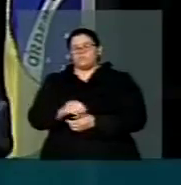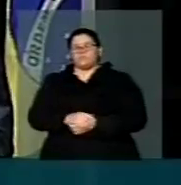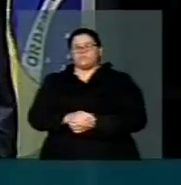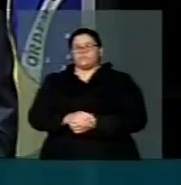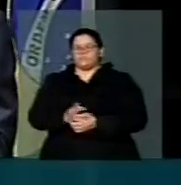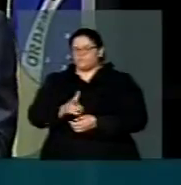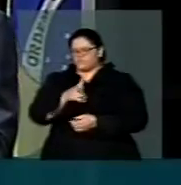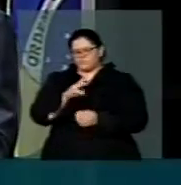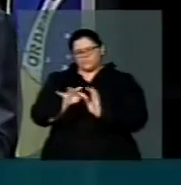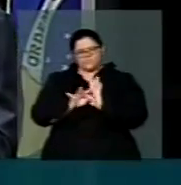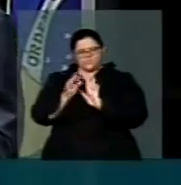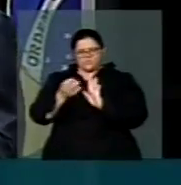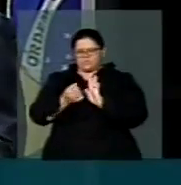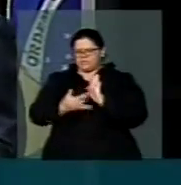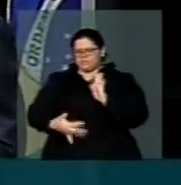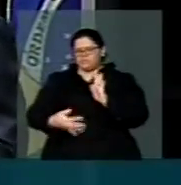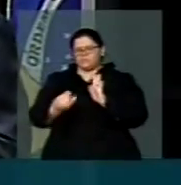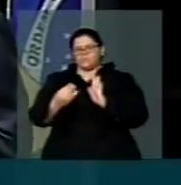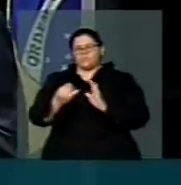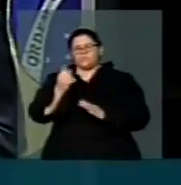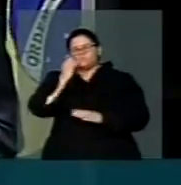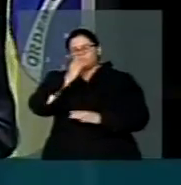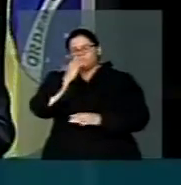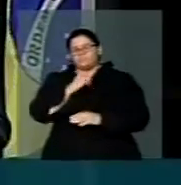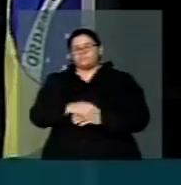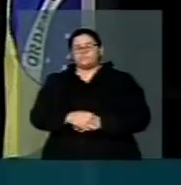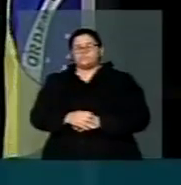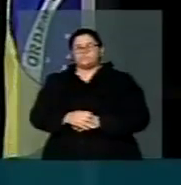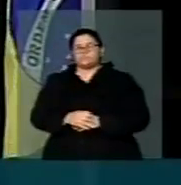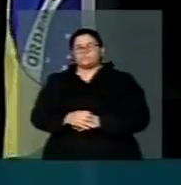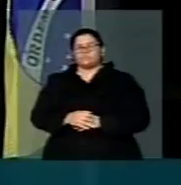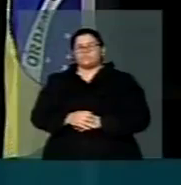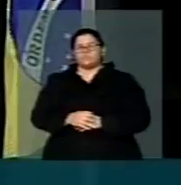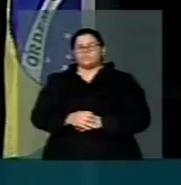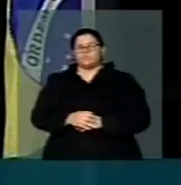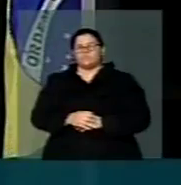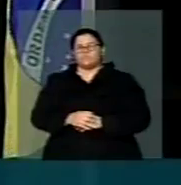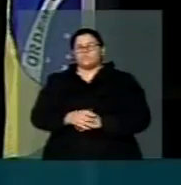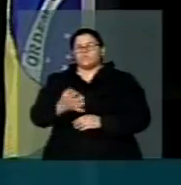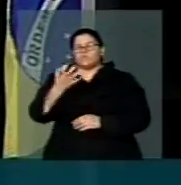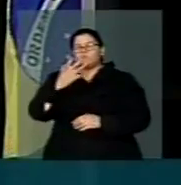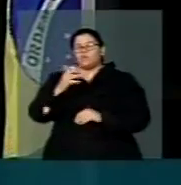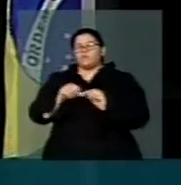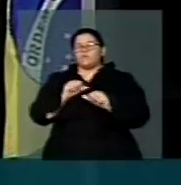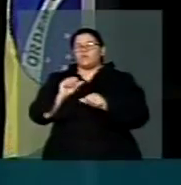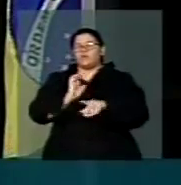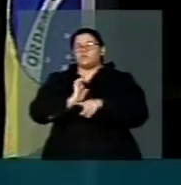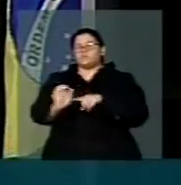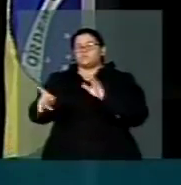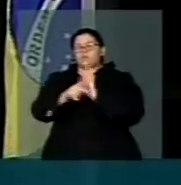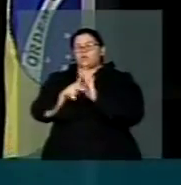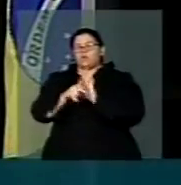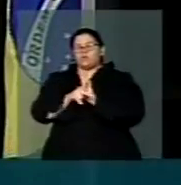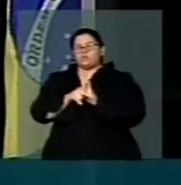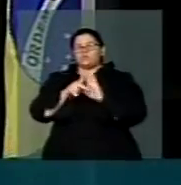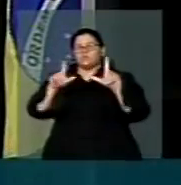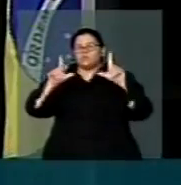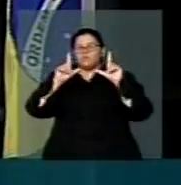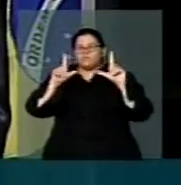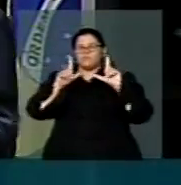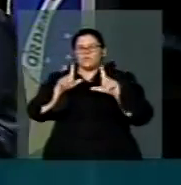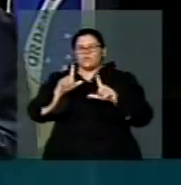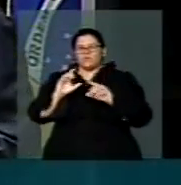segue as teses. Uma delas é estatizar a Rede Globo e qualquer TV